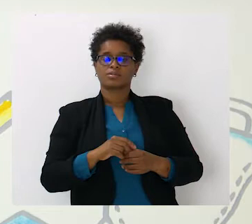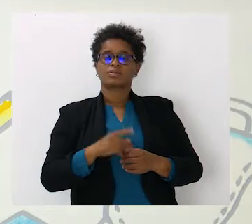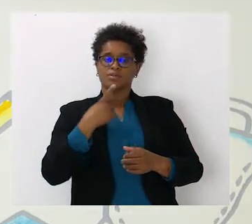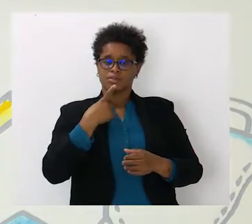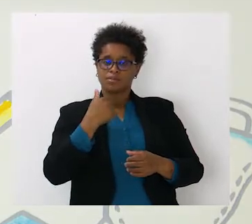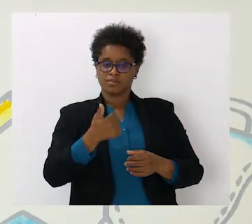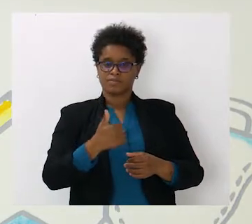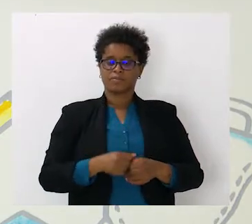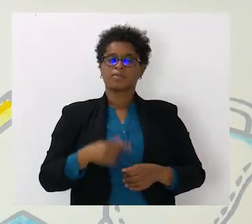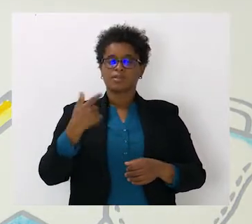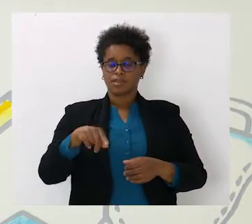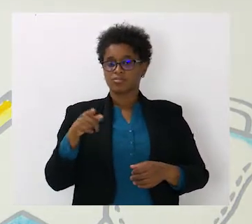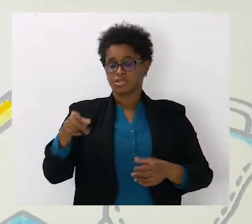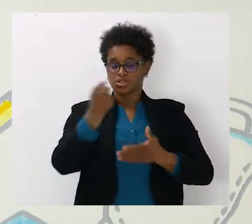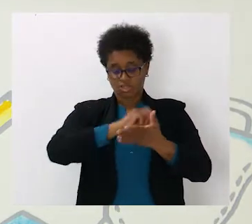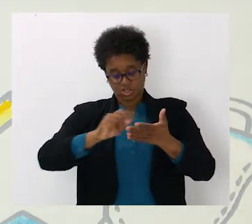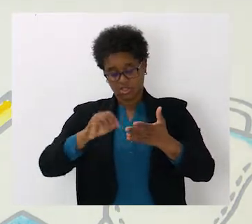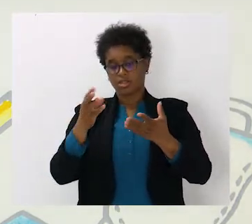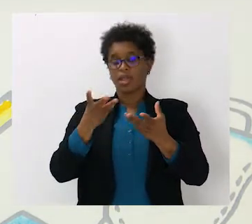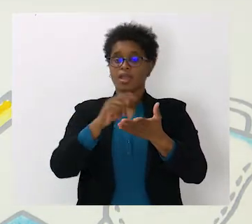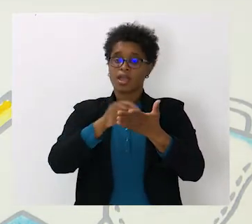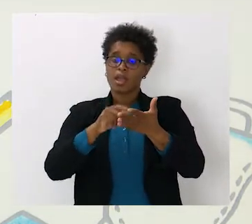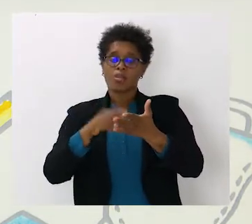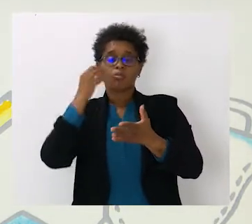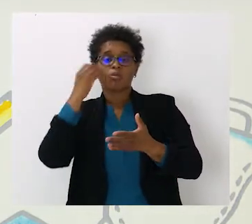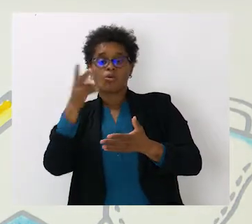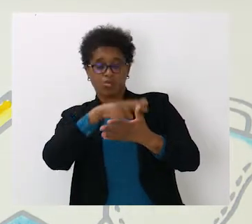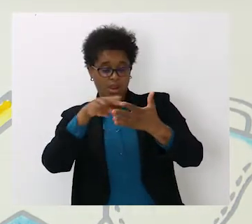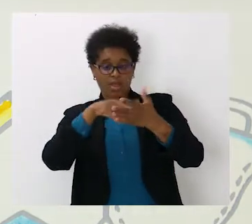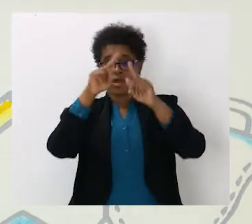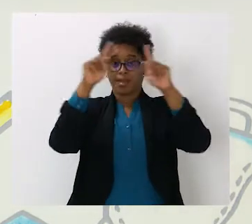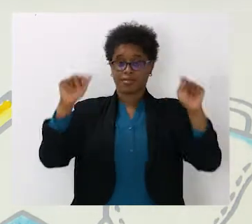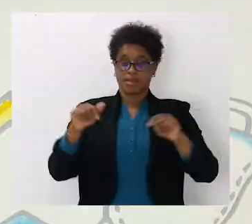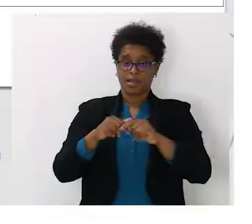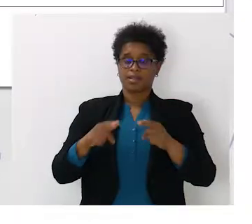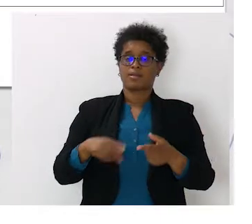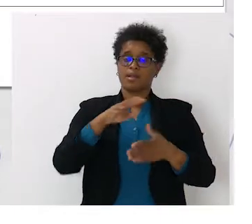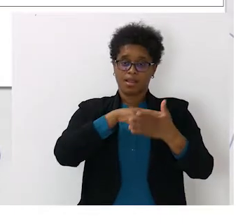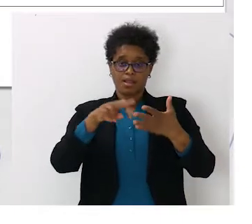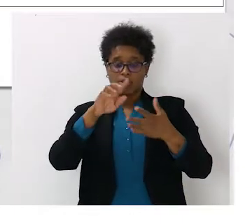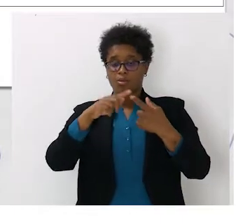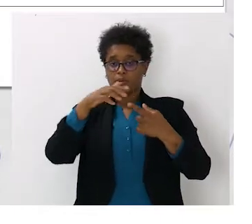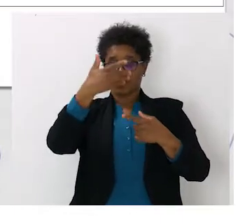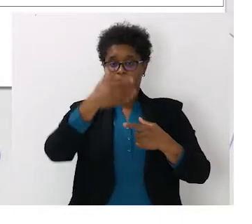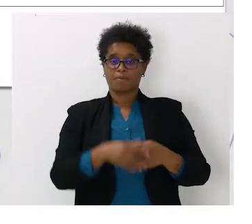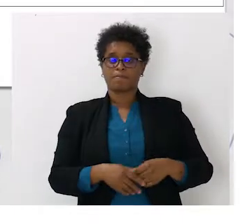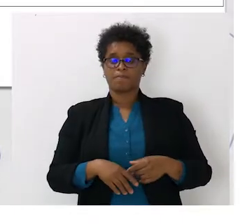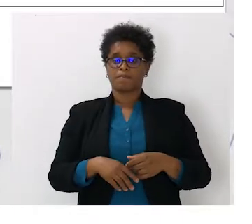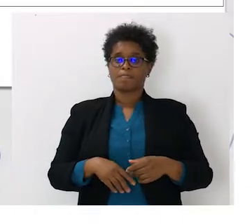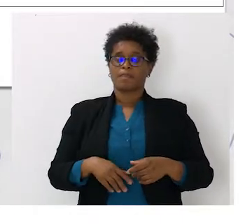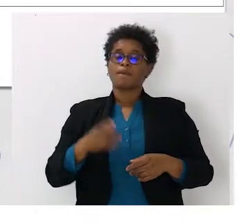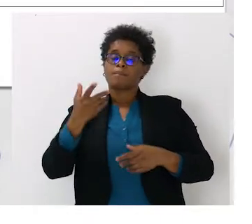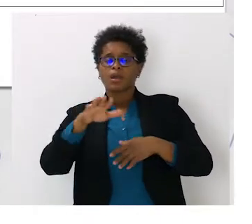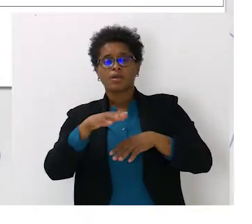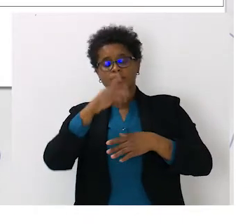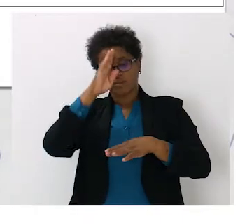Ok? Portanto, temos ali escrito e o cálculo como se lê na tela. Leiam comigo. Diz, para